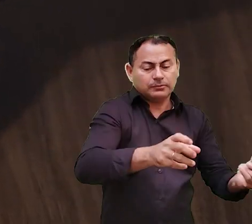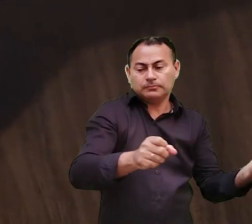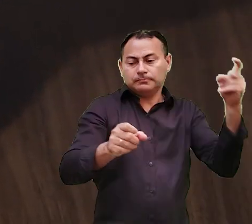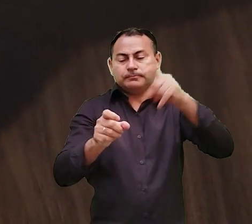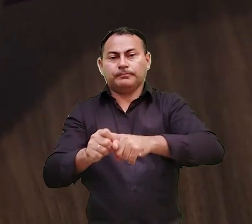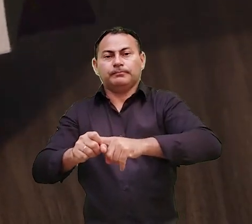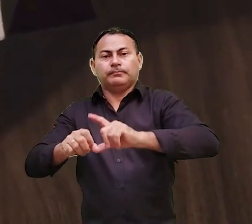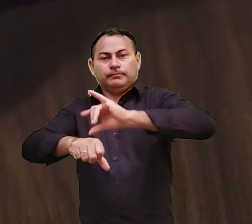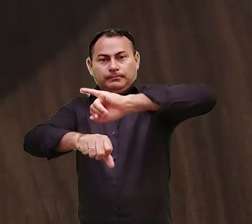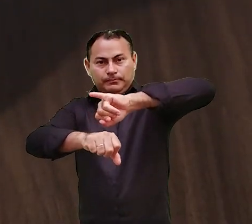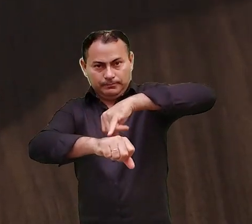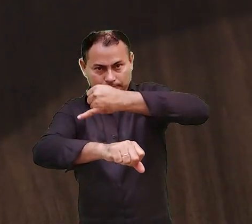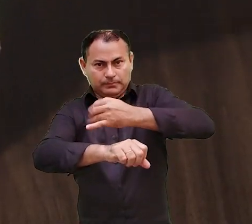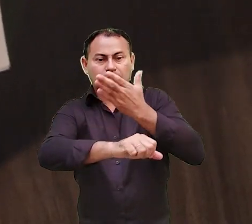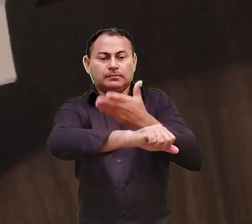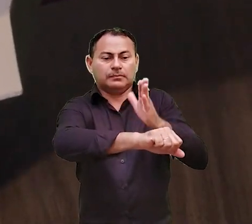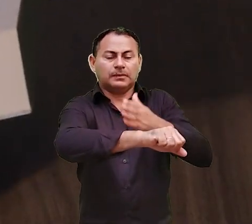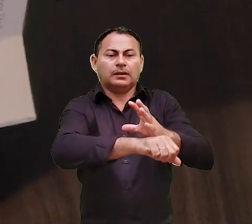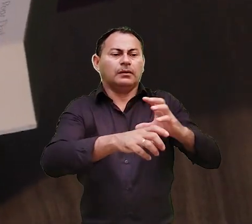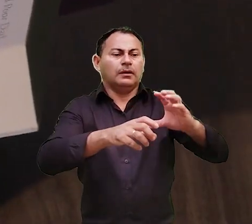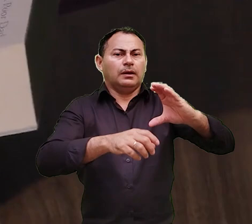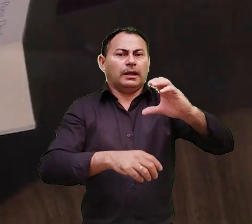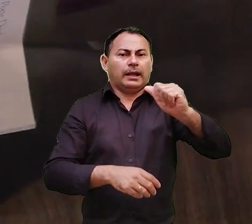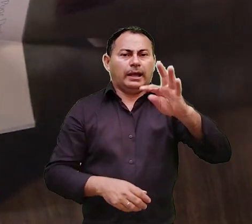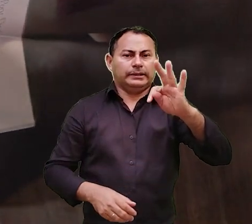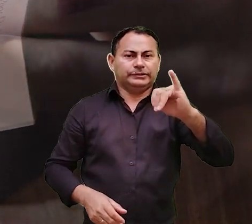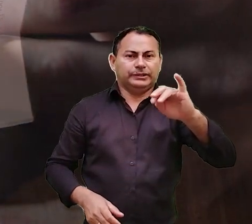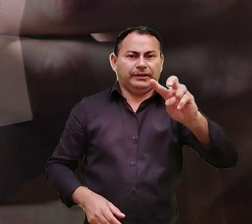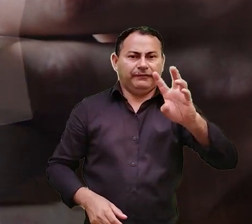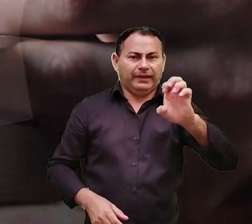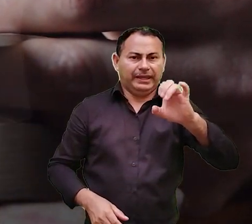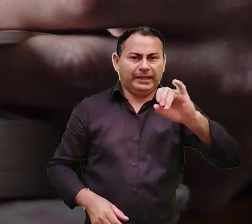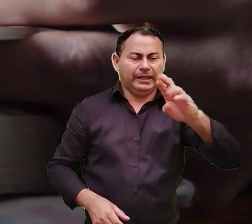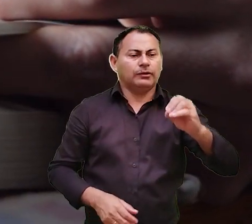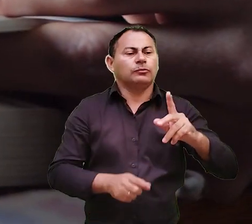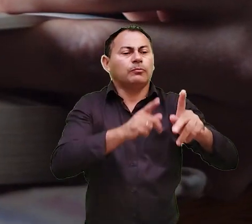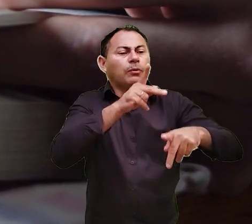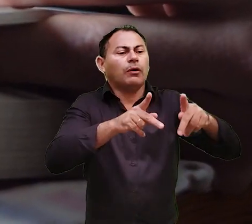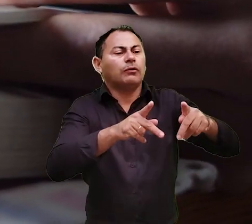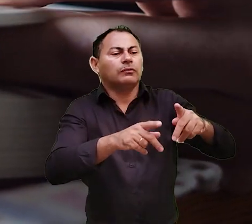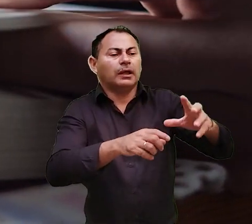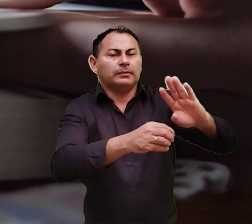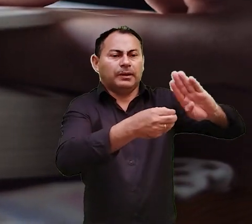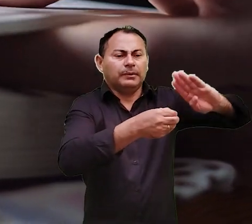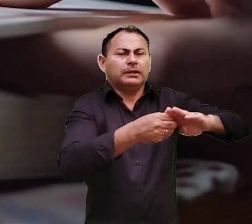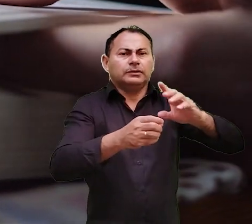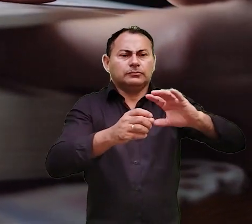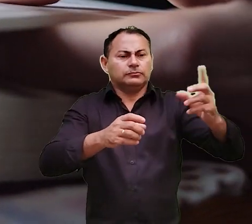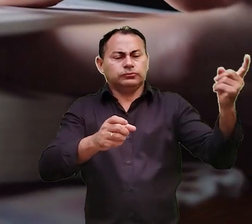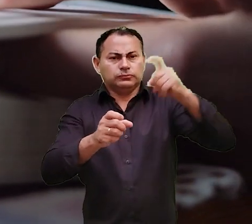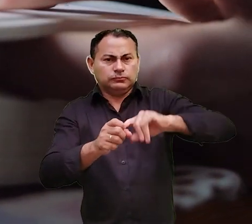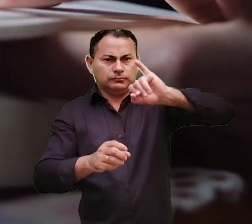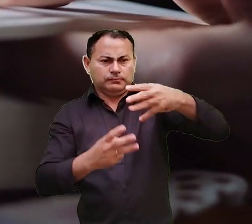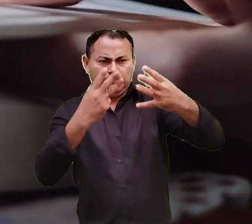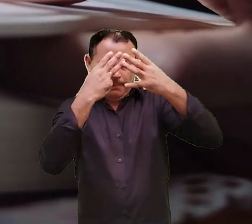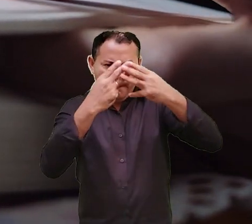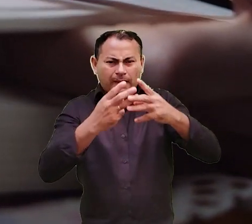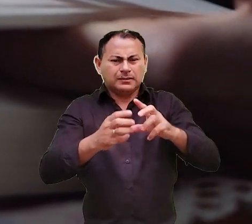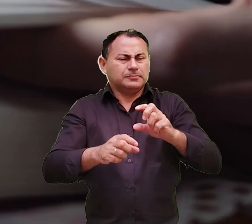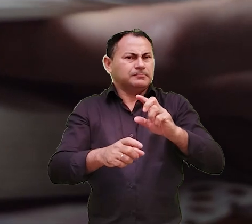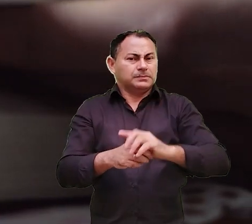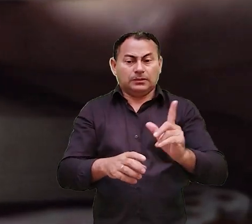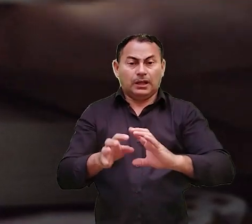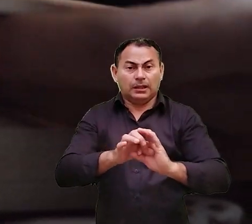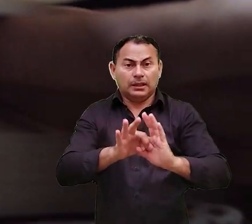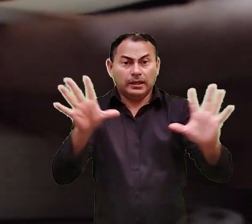cativeiro babilônico. A aplicação que podemos tirar do cativeiro e da restauração do povo de Judá é: se você está espiritualmente